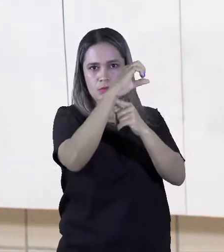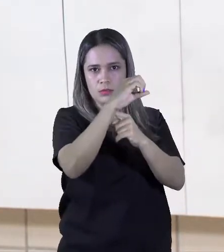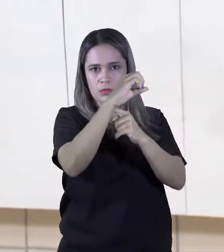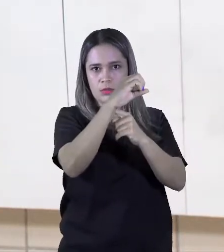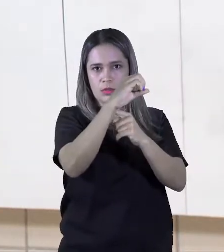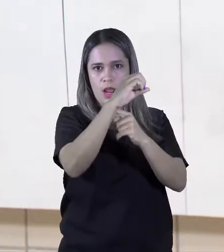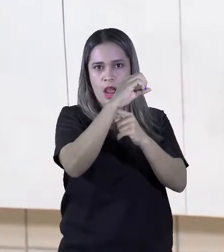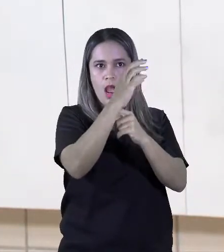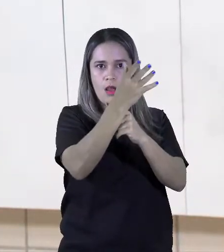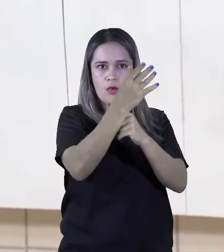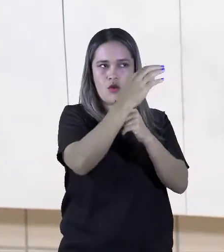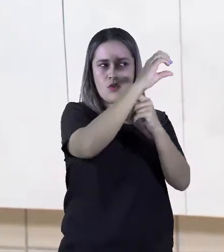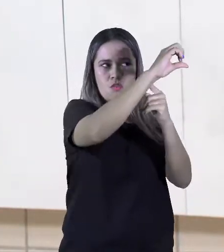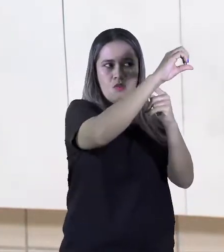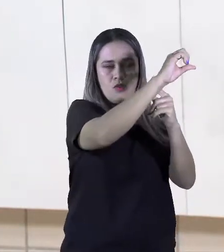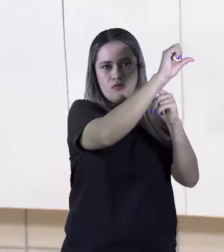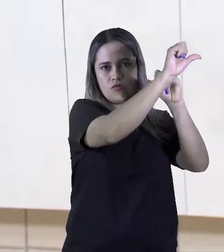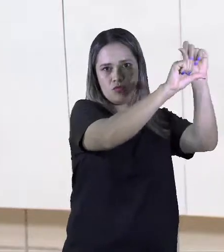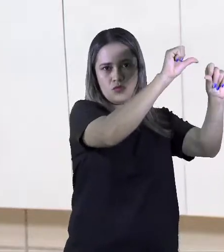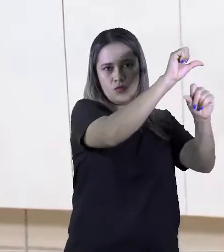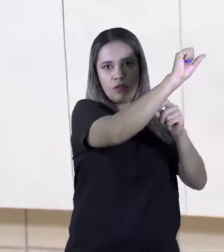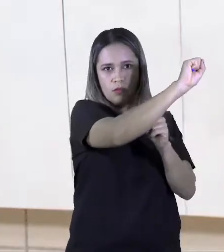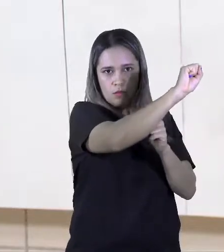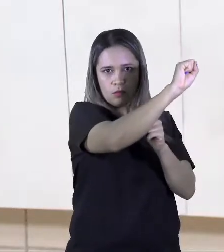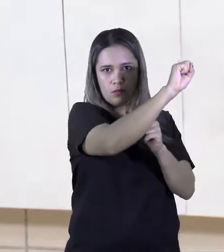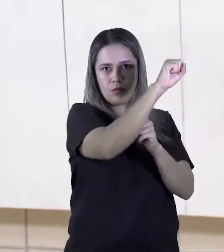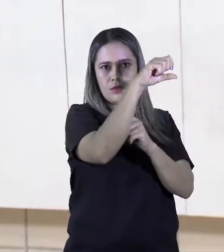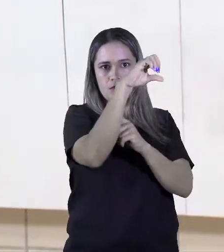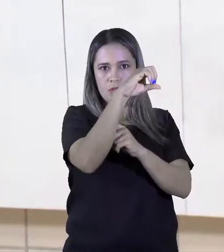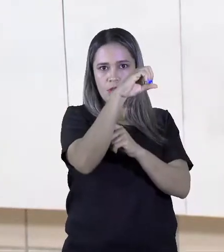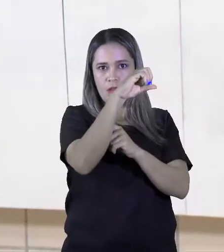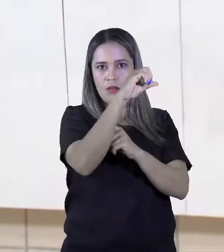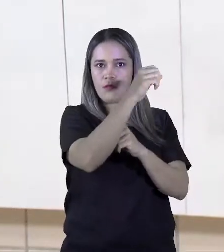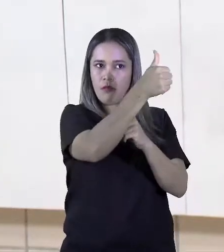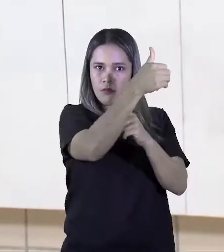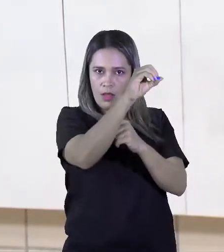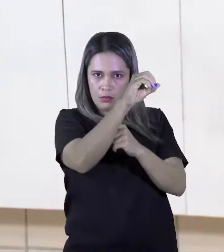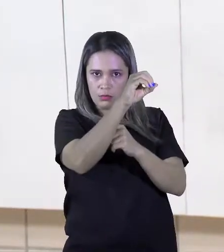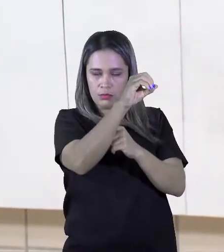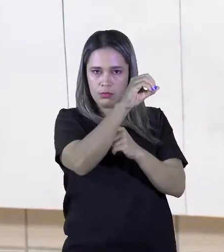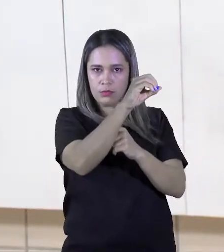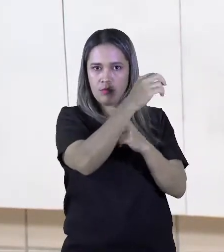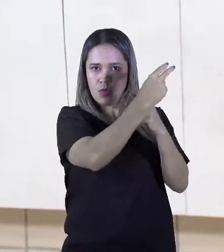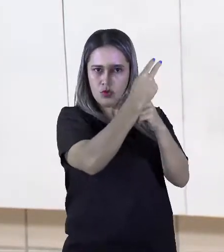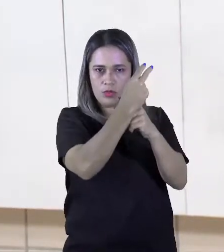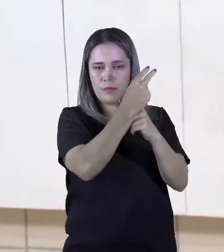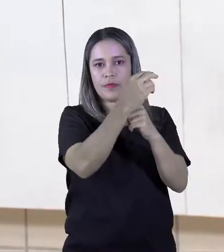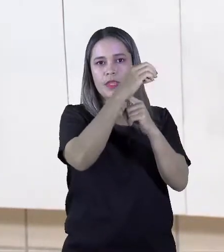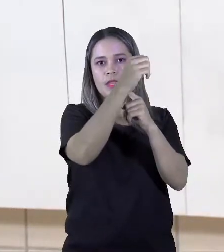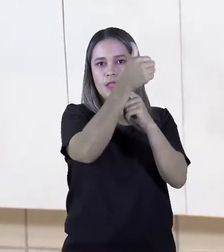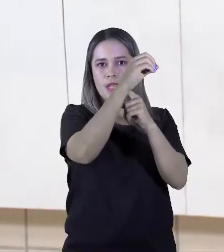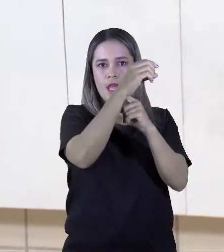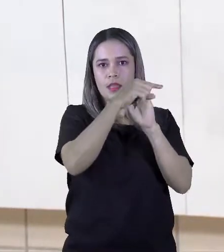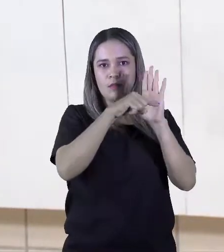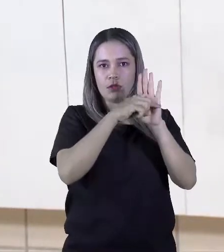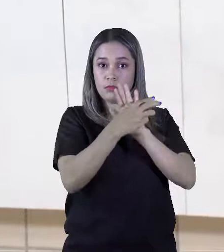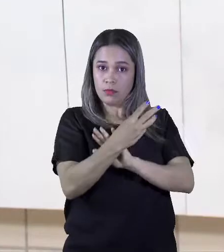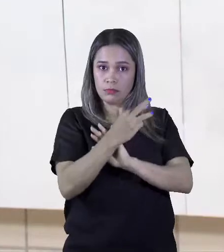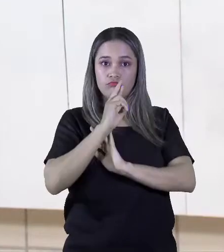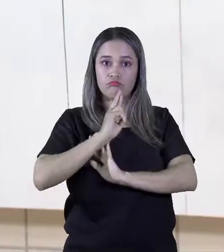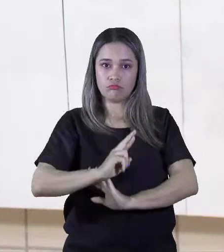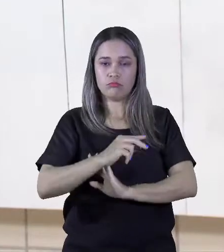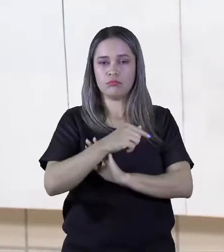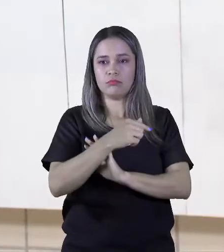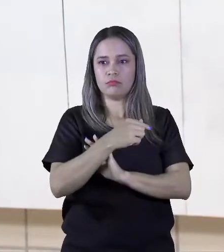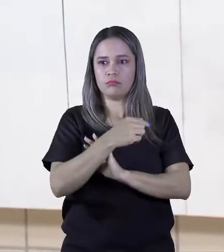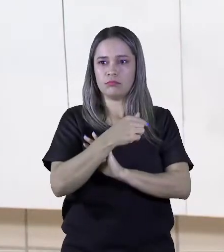9 ficou 8 e o zero ficou 10, já que pegou o emprestado. 10 menos 3, 7.